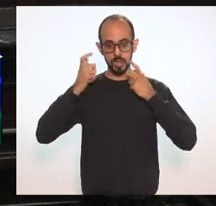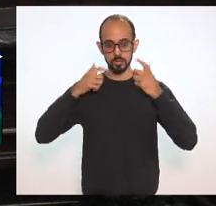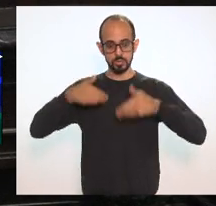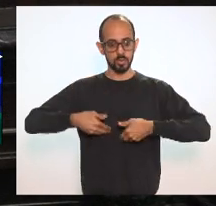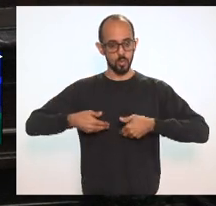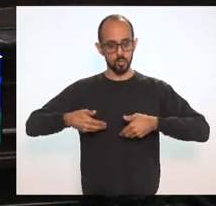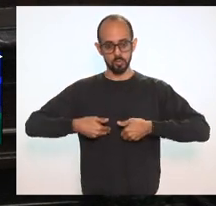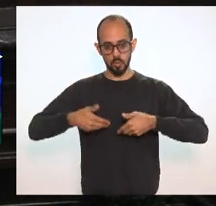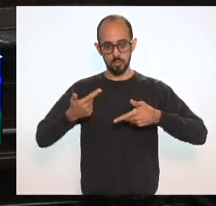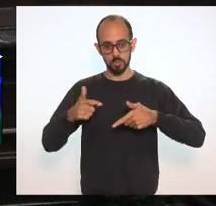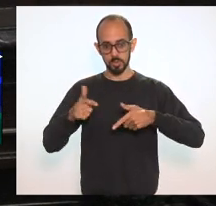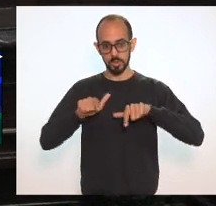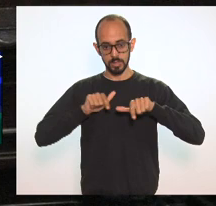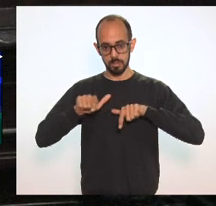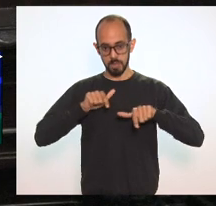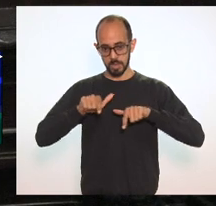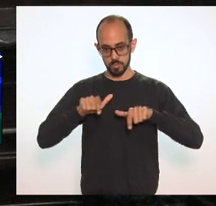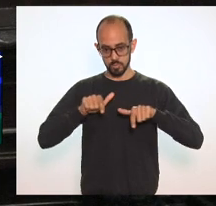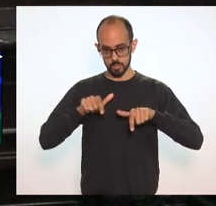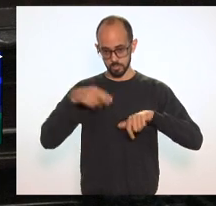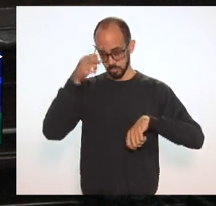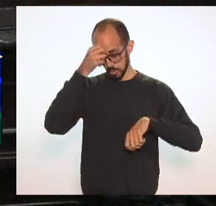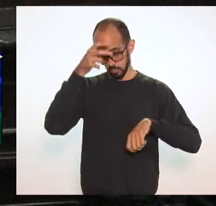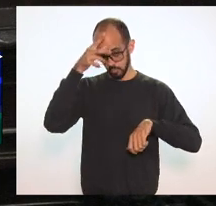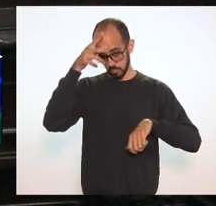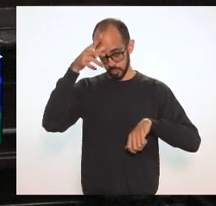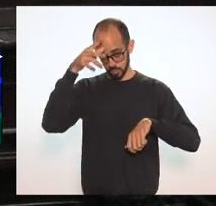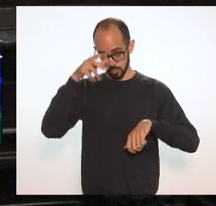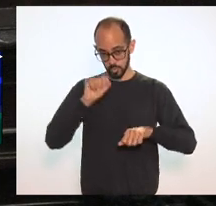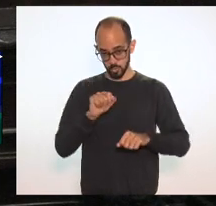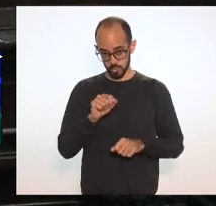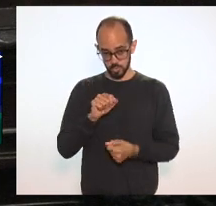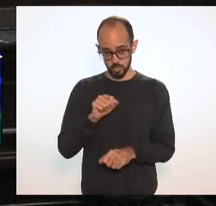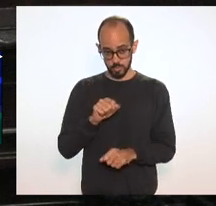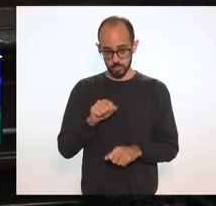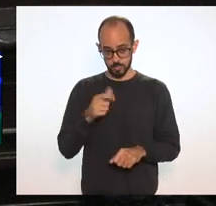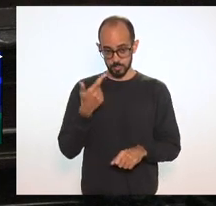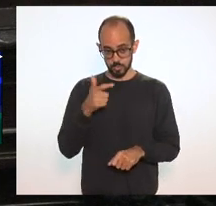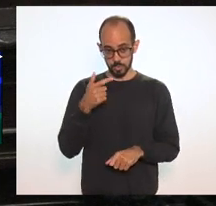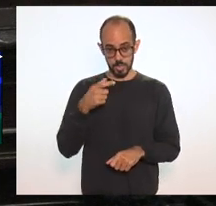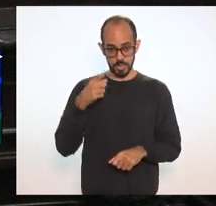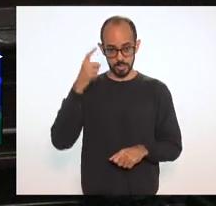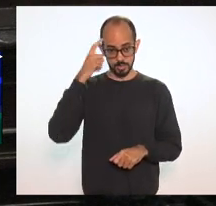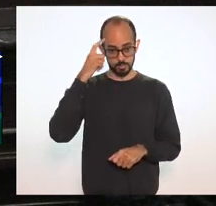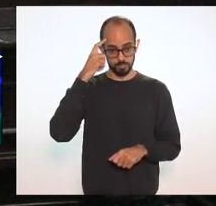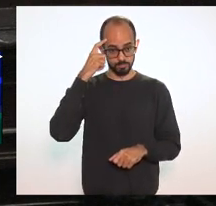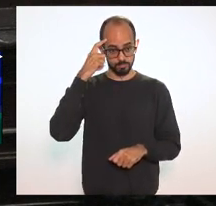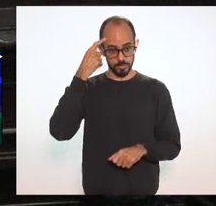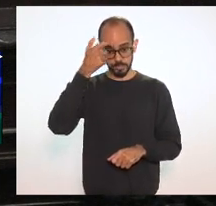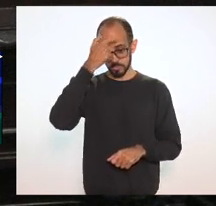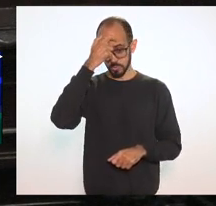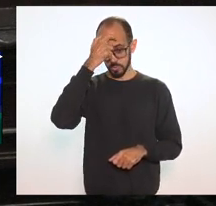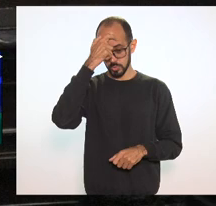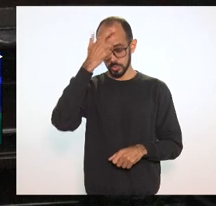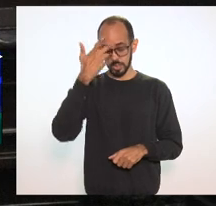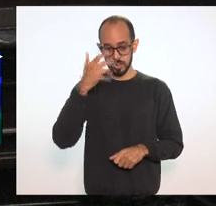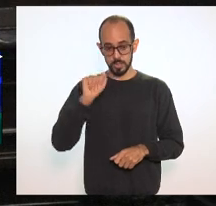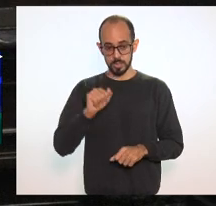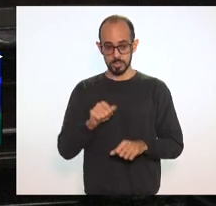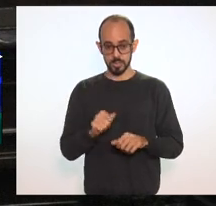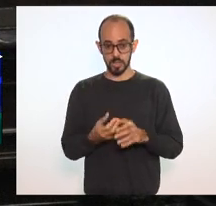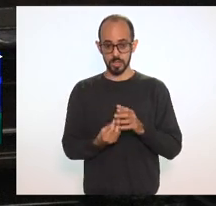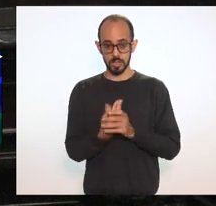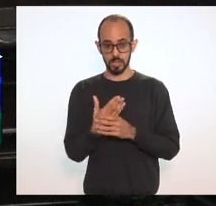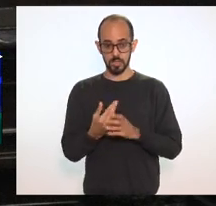aí ó e o prefeito no alto da sua irracionalidade determinou medidas restritivas